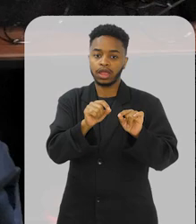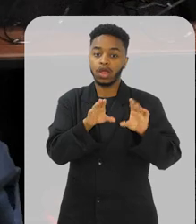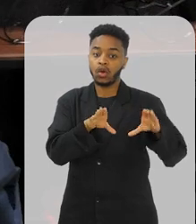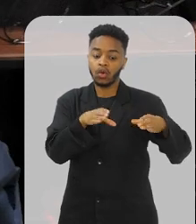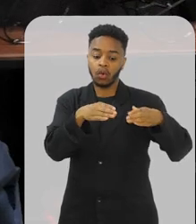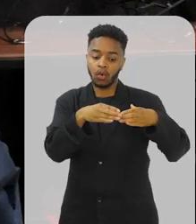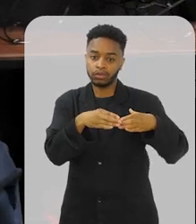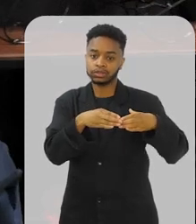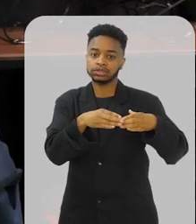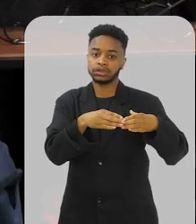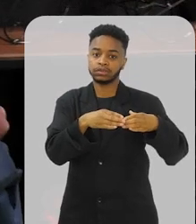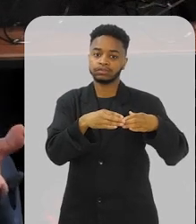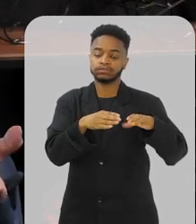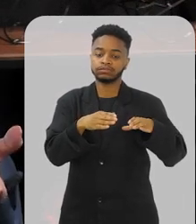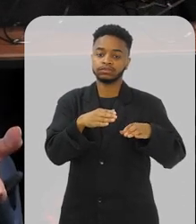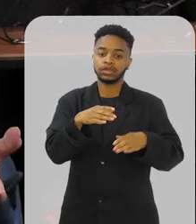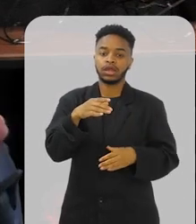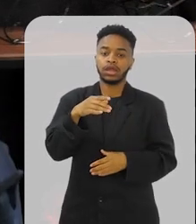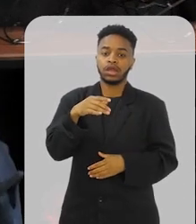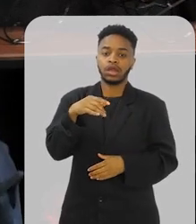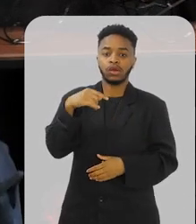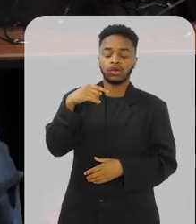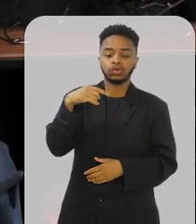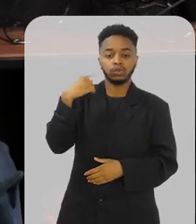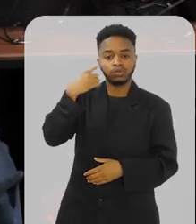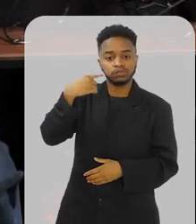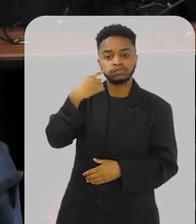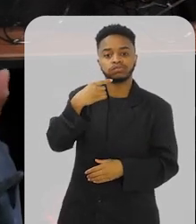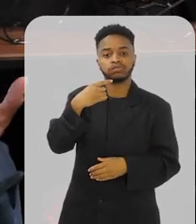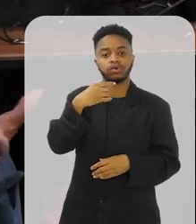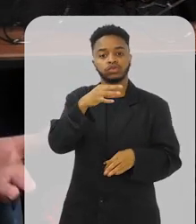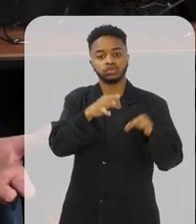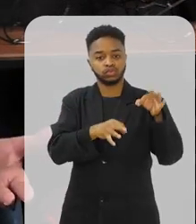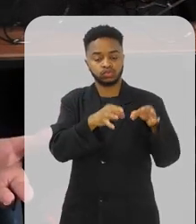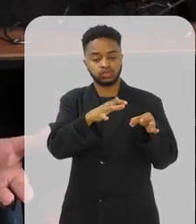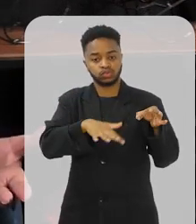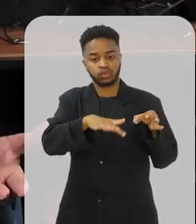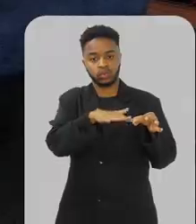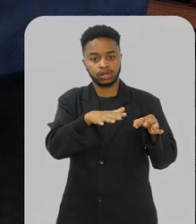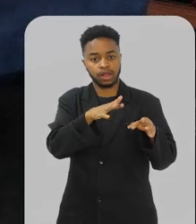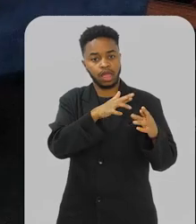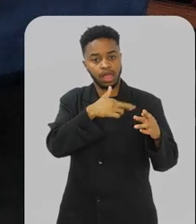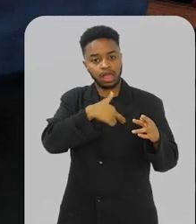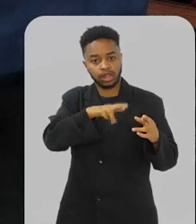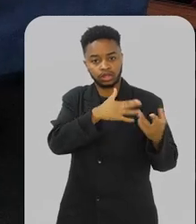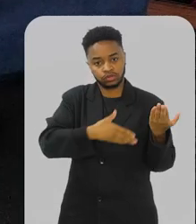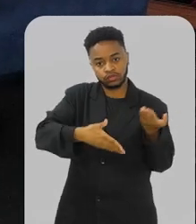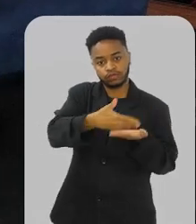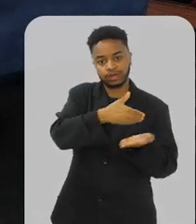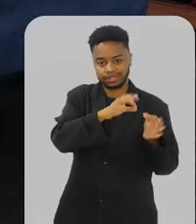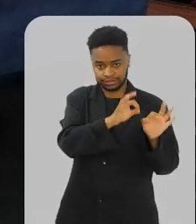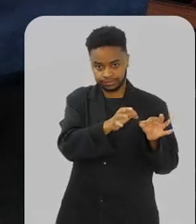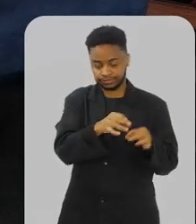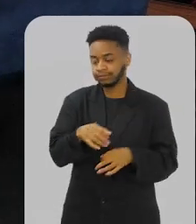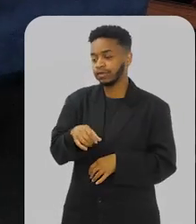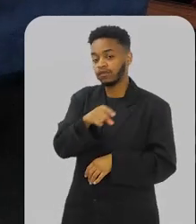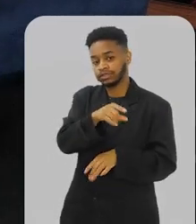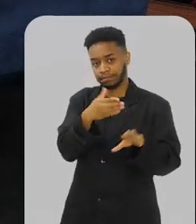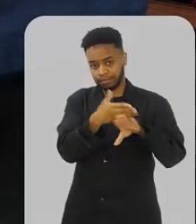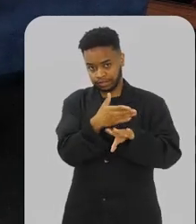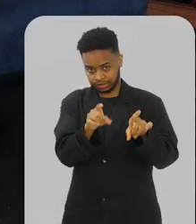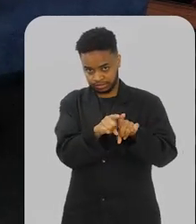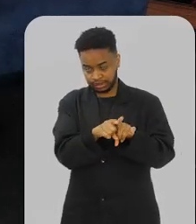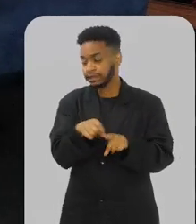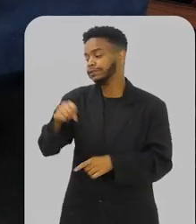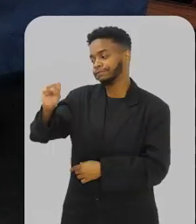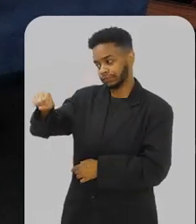de Juristas Interreligiosos, Comissão Interreligiosa de Juristas. Isso. Não é isso? Isso. Você também faz parte?